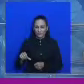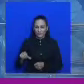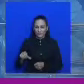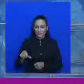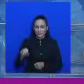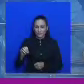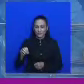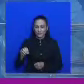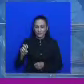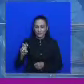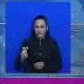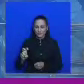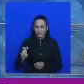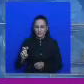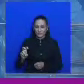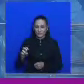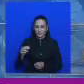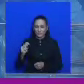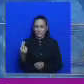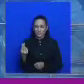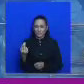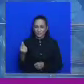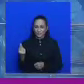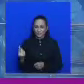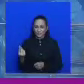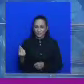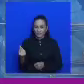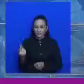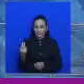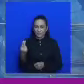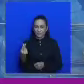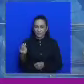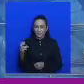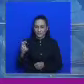09, 05. 21,